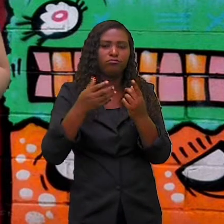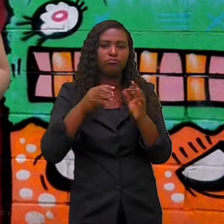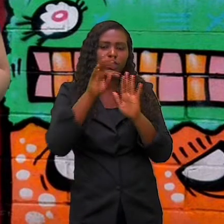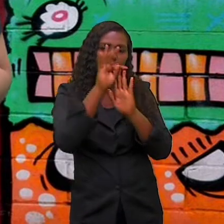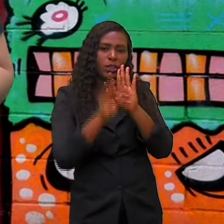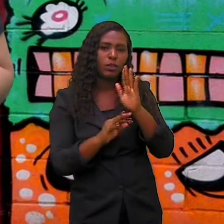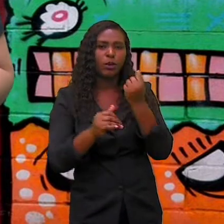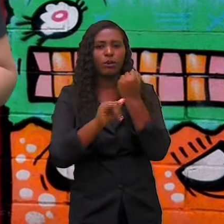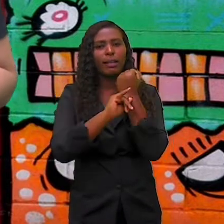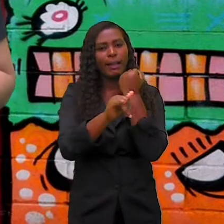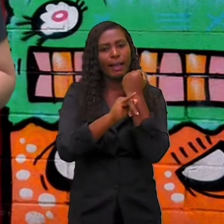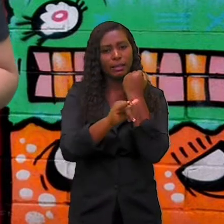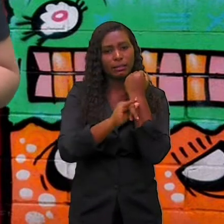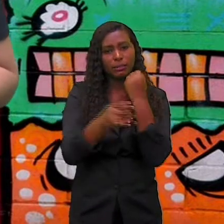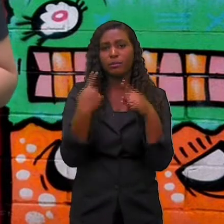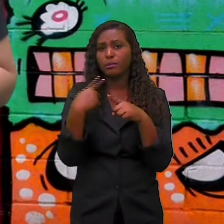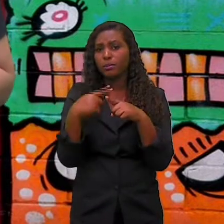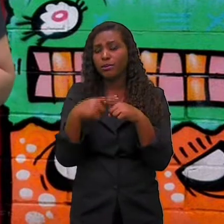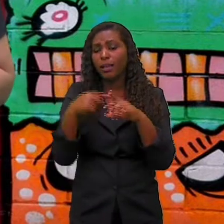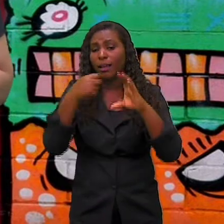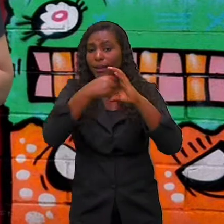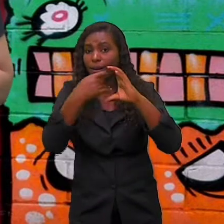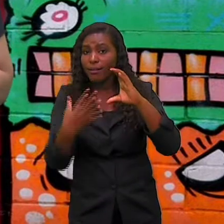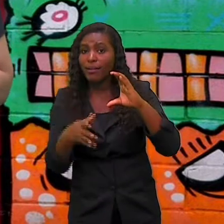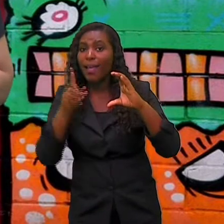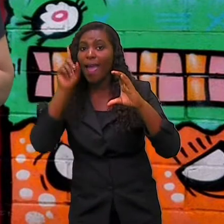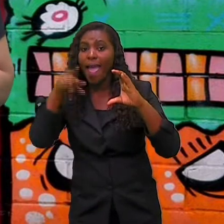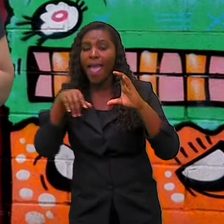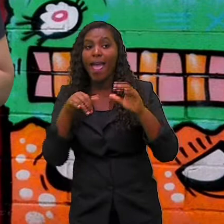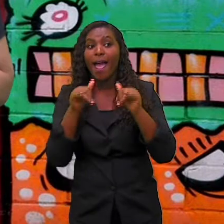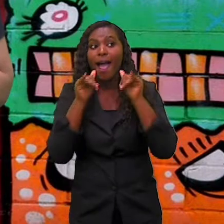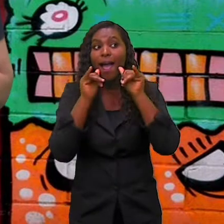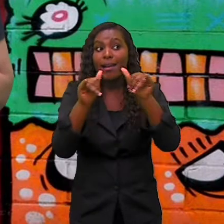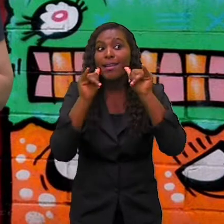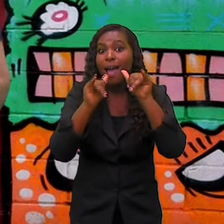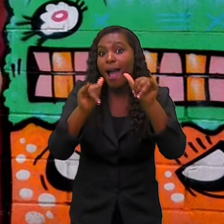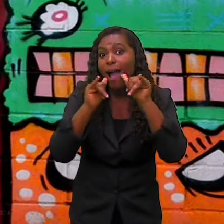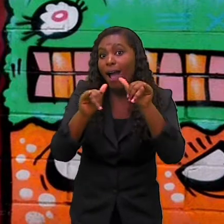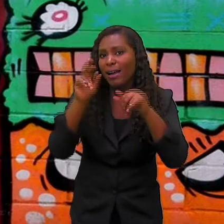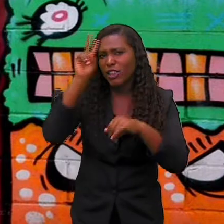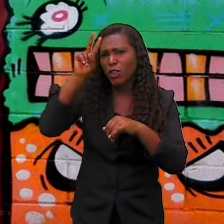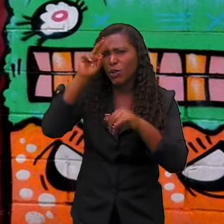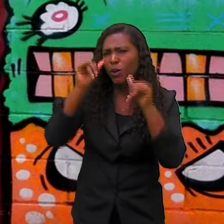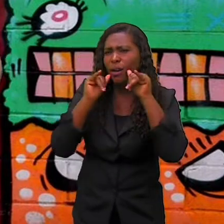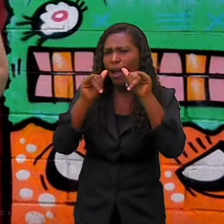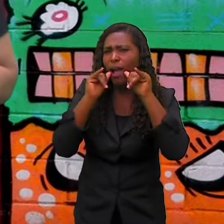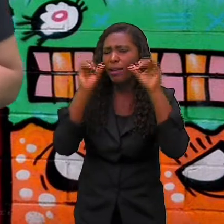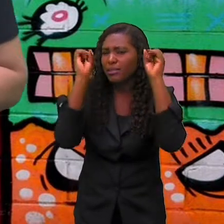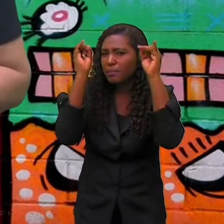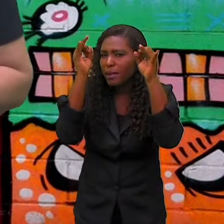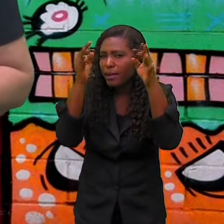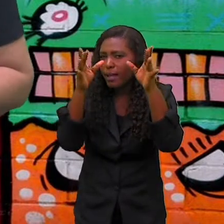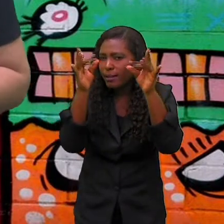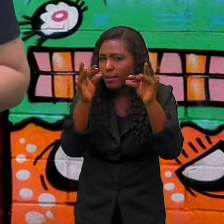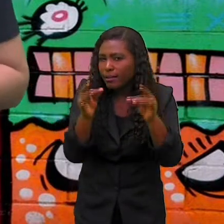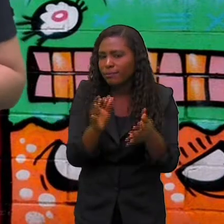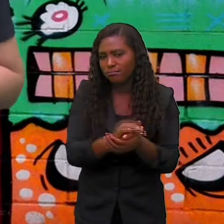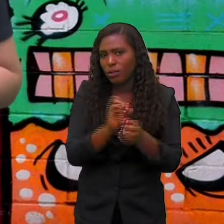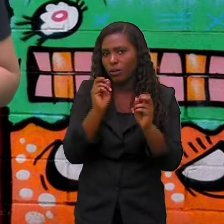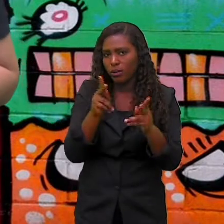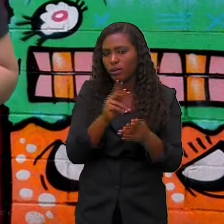aquelas características do tipo textual narrativo. Entenderam? Agora, os tipos textuais, eles têm um